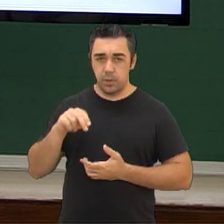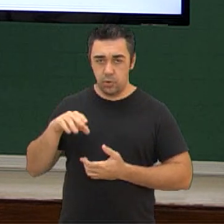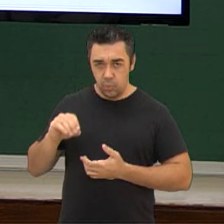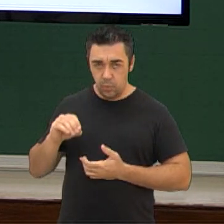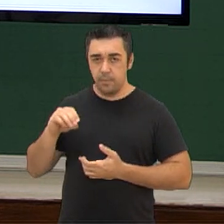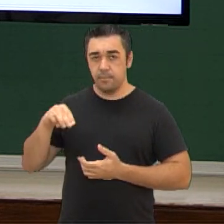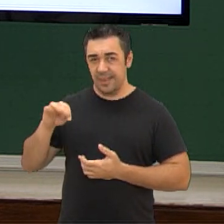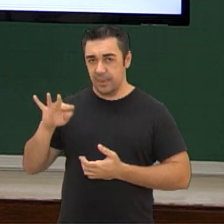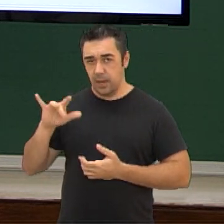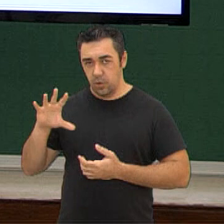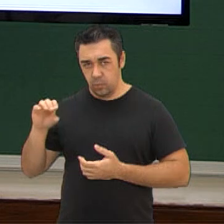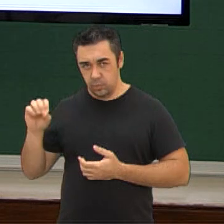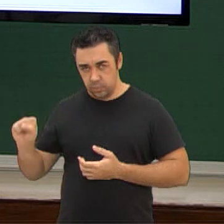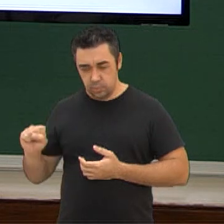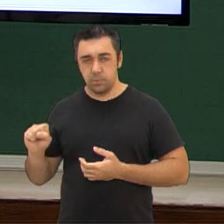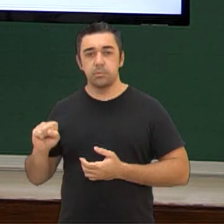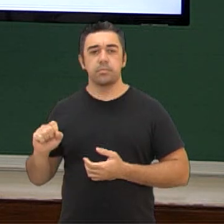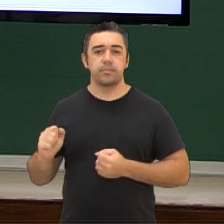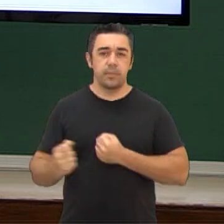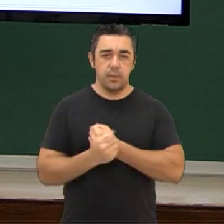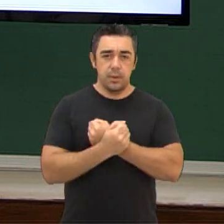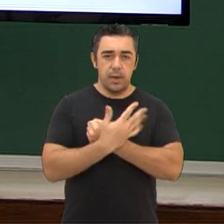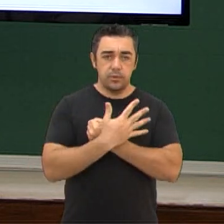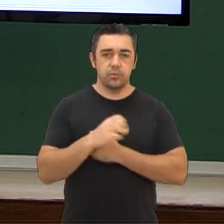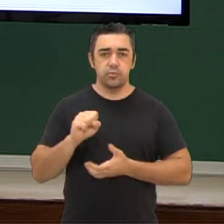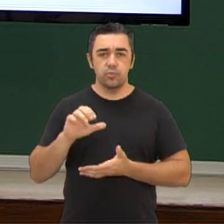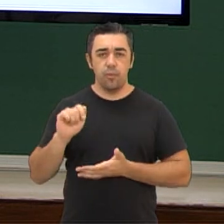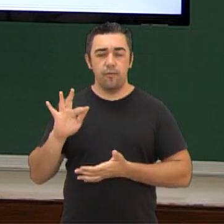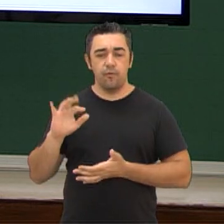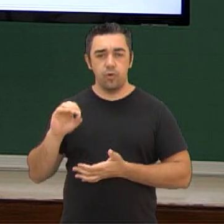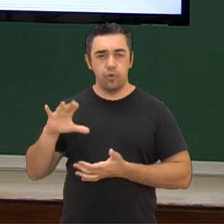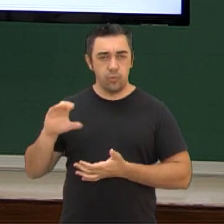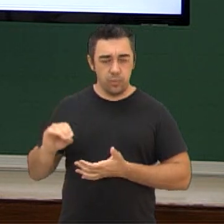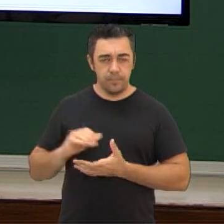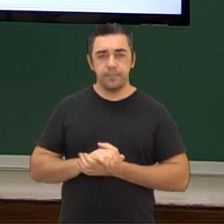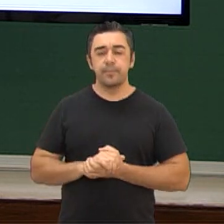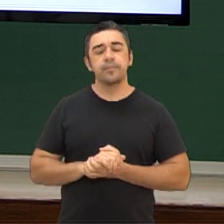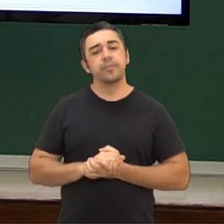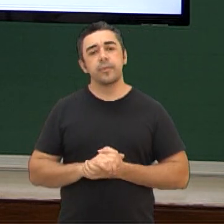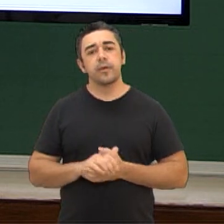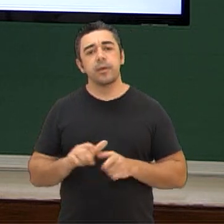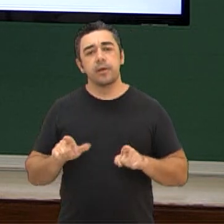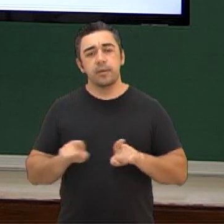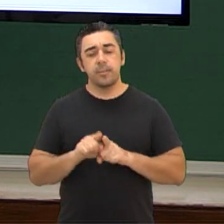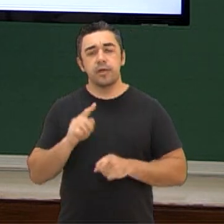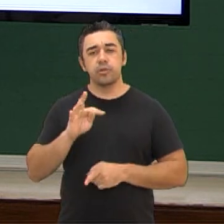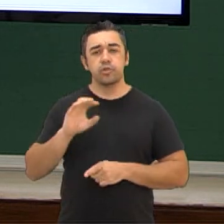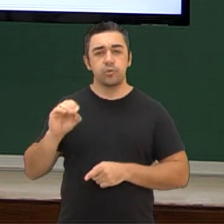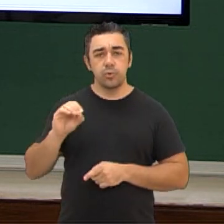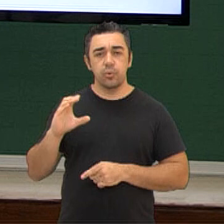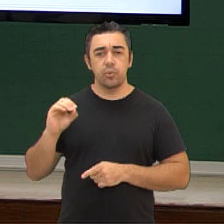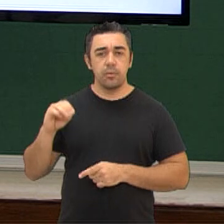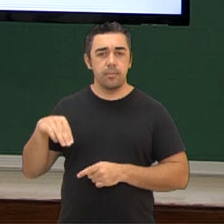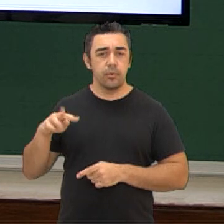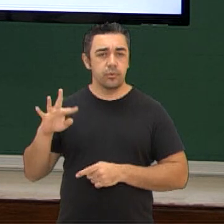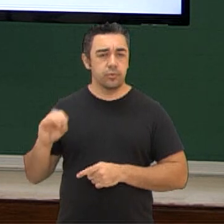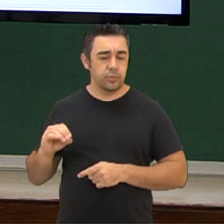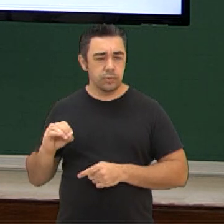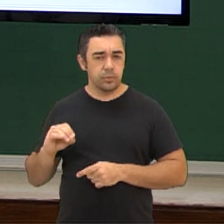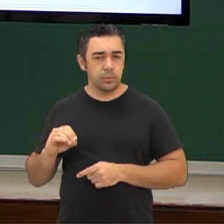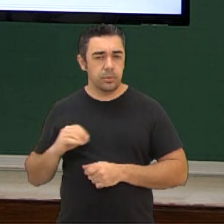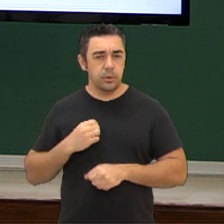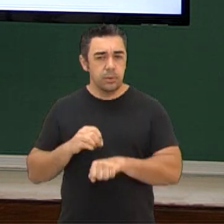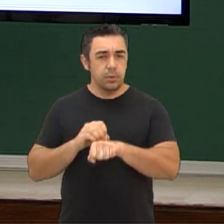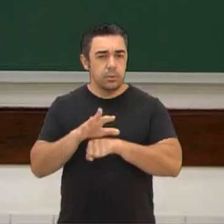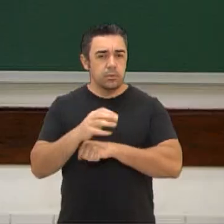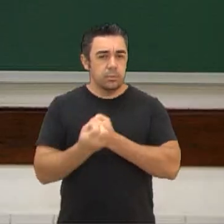organometálicos, os ácidos sulfônicos e os tiocompostos. E quer um